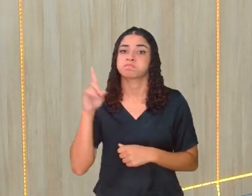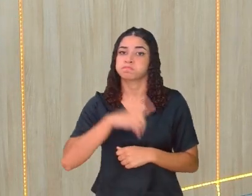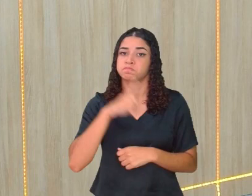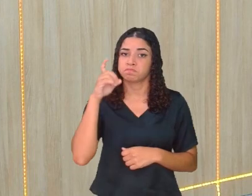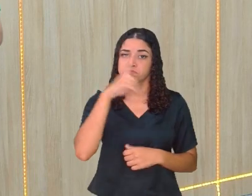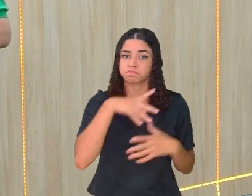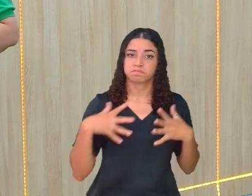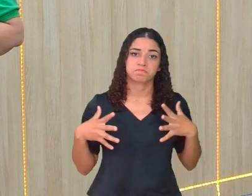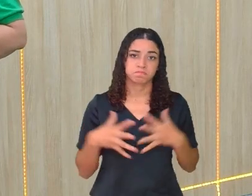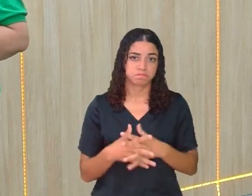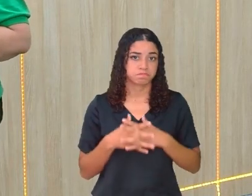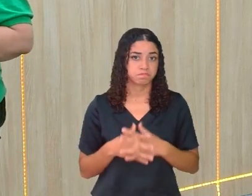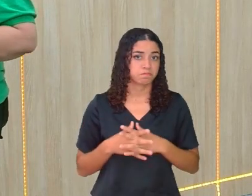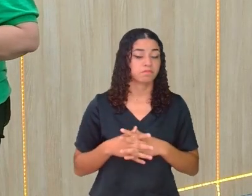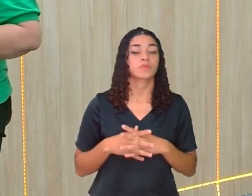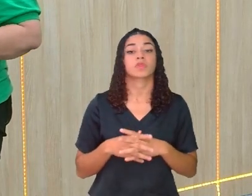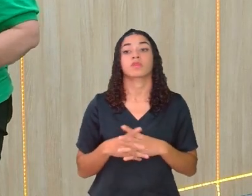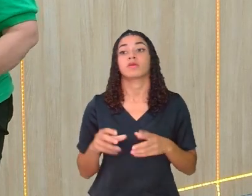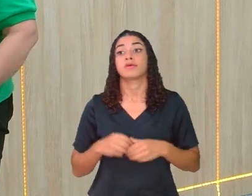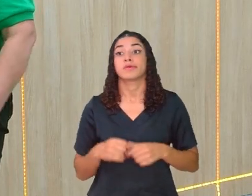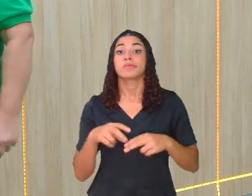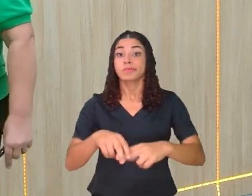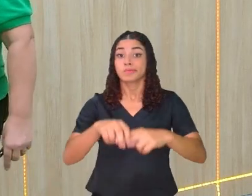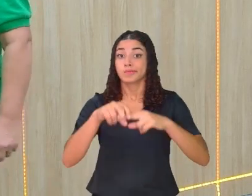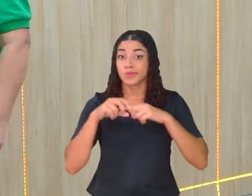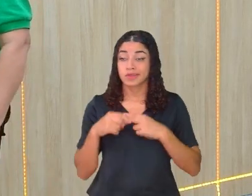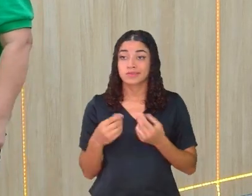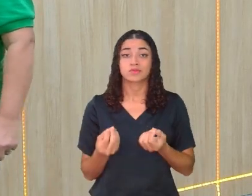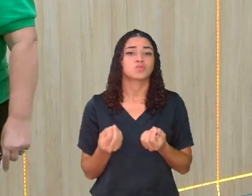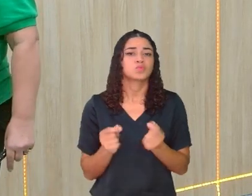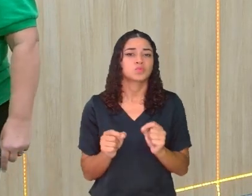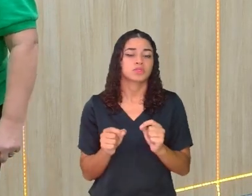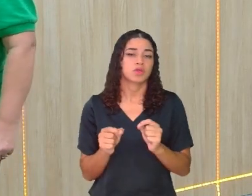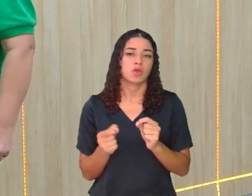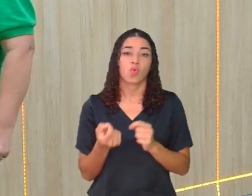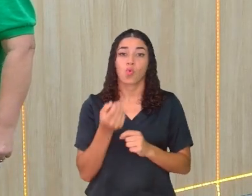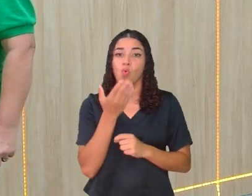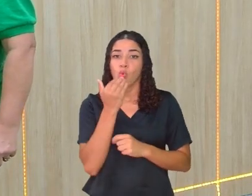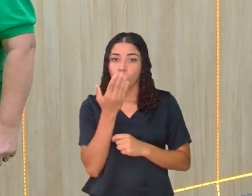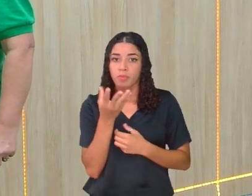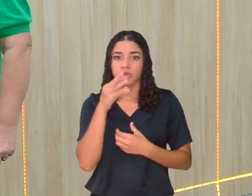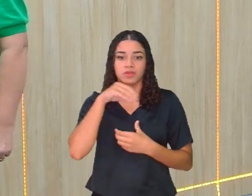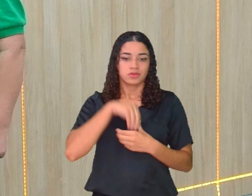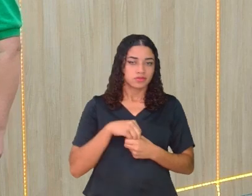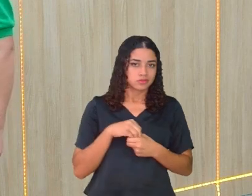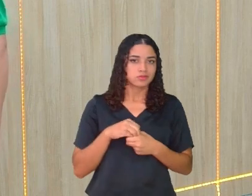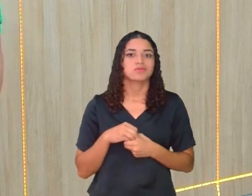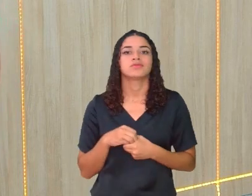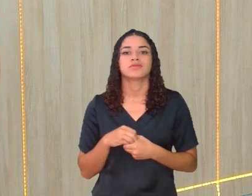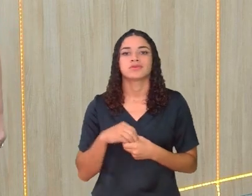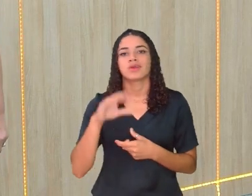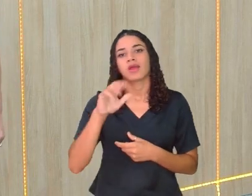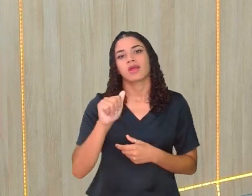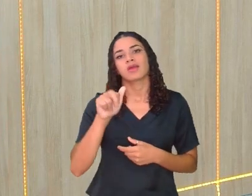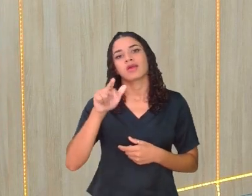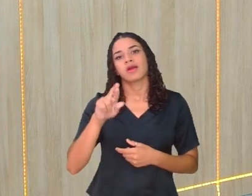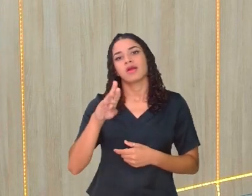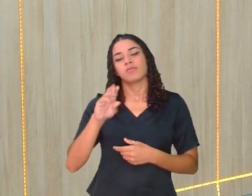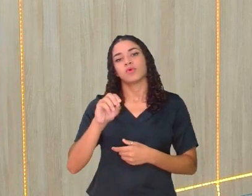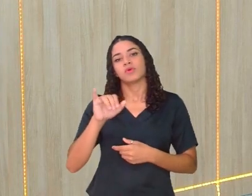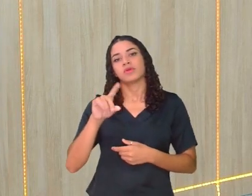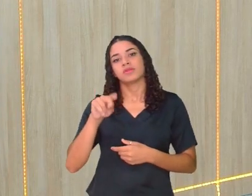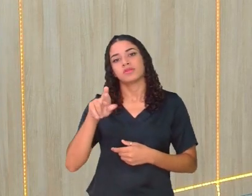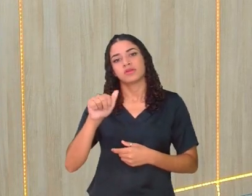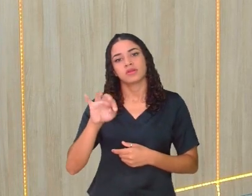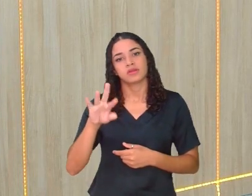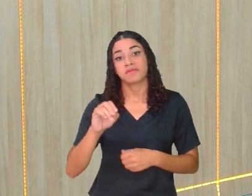nosso corpo. Isso porque a ingestão de carboidrato foi maior do que a produção de insulina